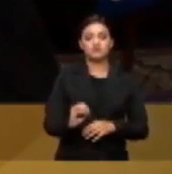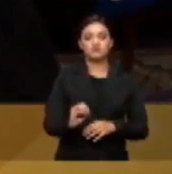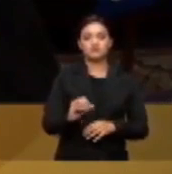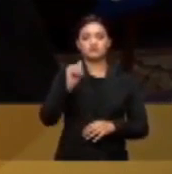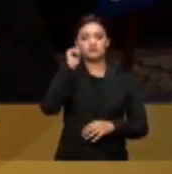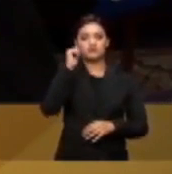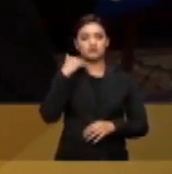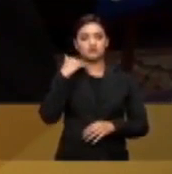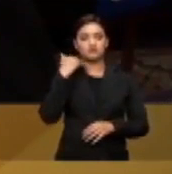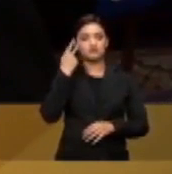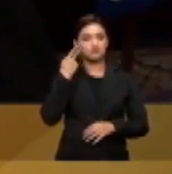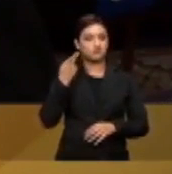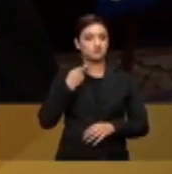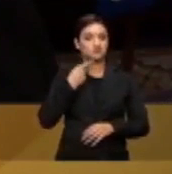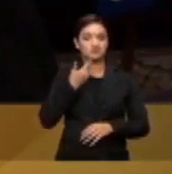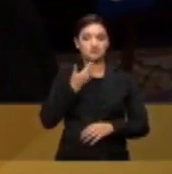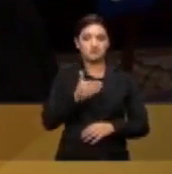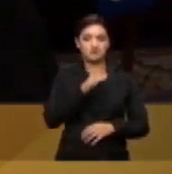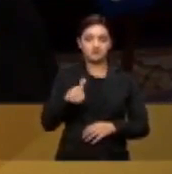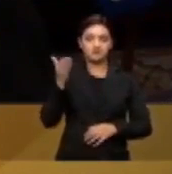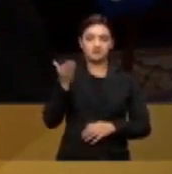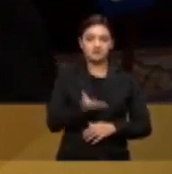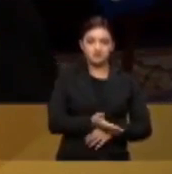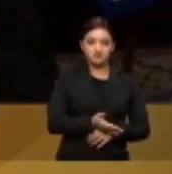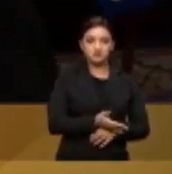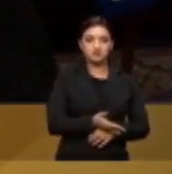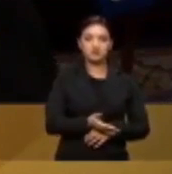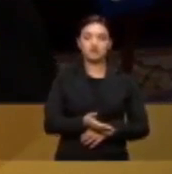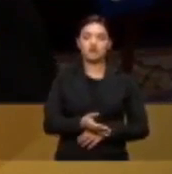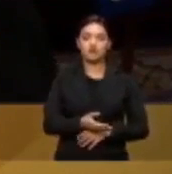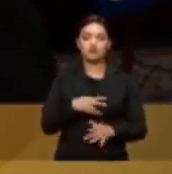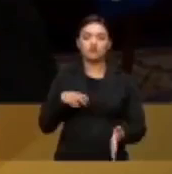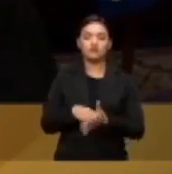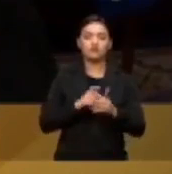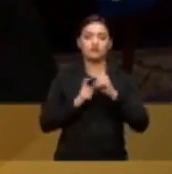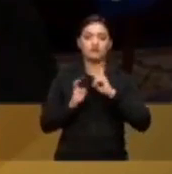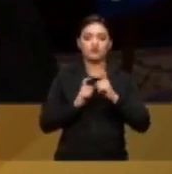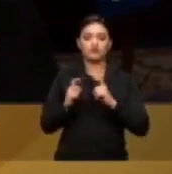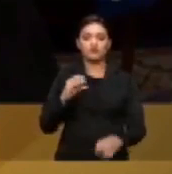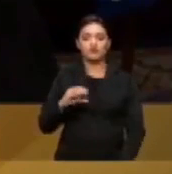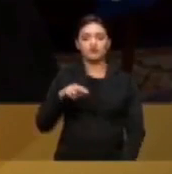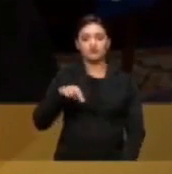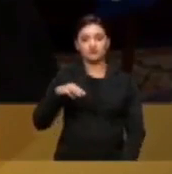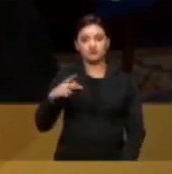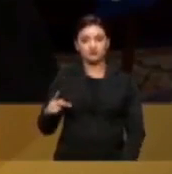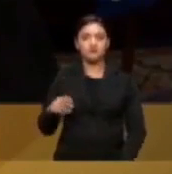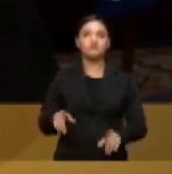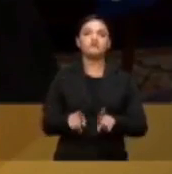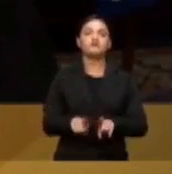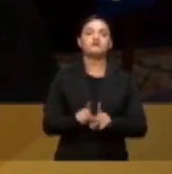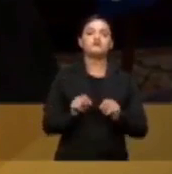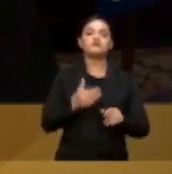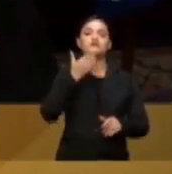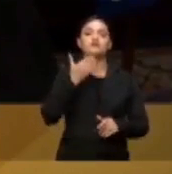justiça pretende a declaração de nulidade de sanção disciplinar aplicada pelo Conselho Nacional do Ministério Público, e também pela procedência